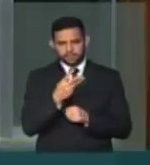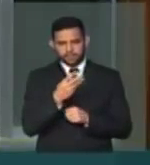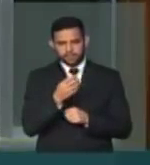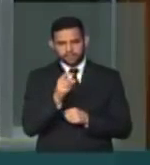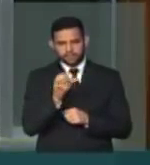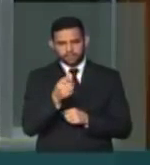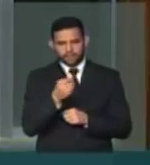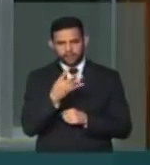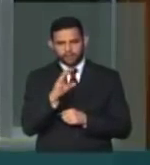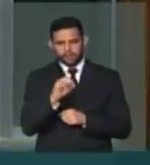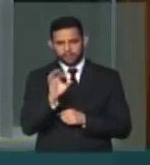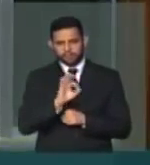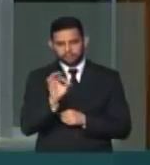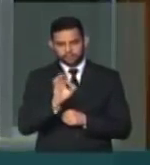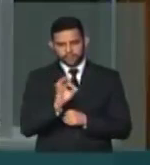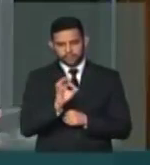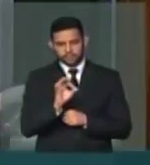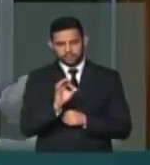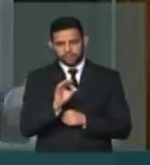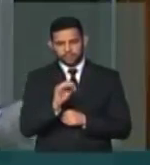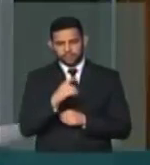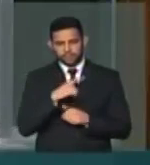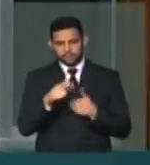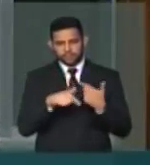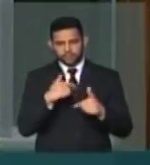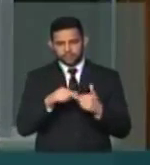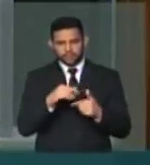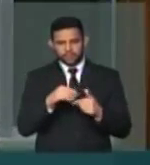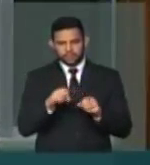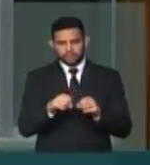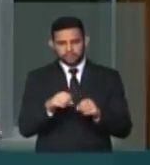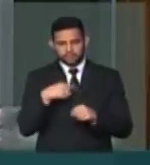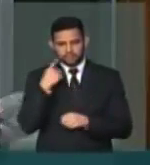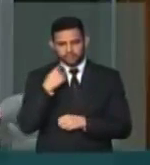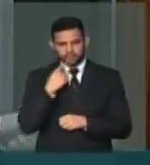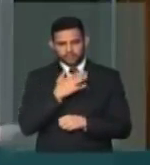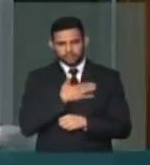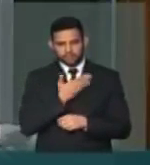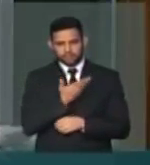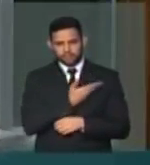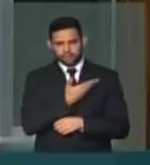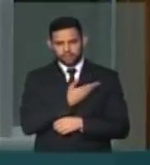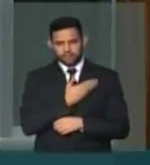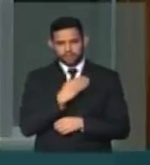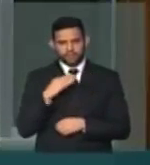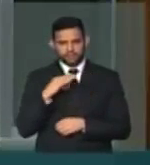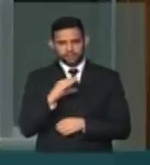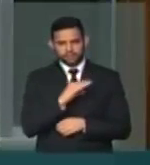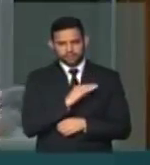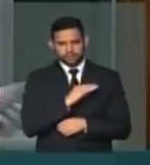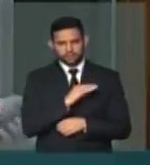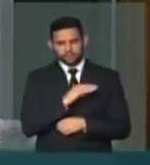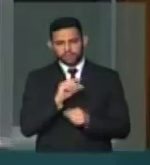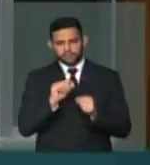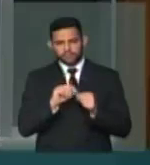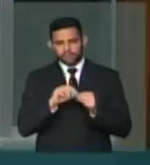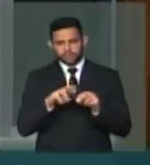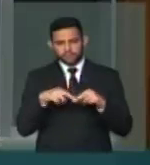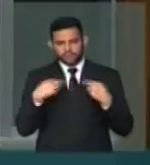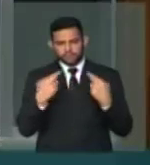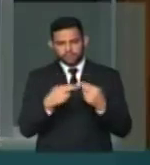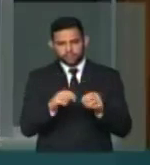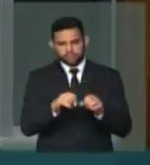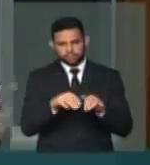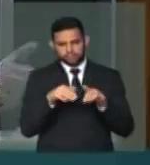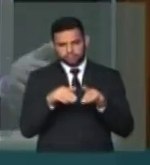3,5% a 4,5%. Esse é o trabalho do parlamentar, dos meus colegas da comissão, que nós fizemos essa audiência